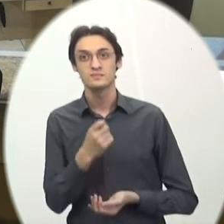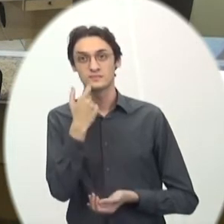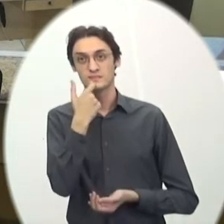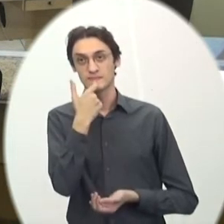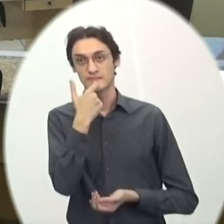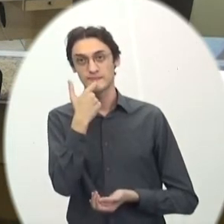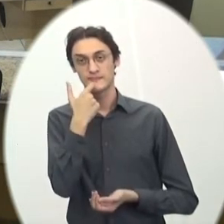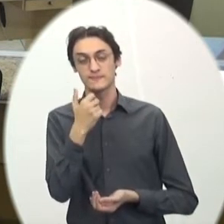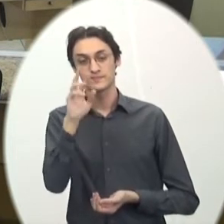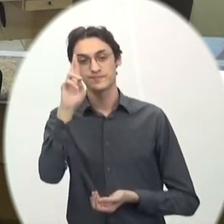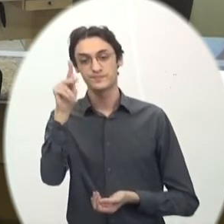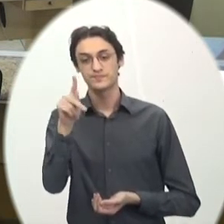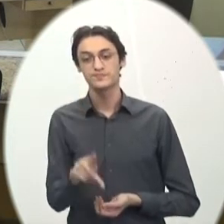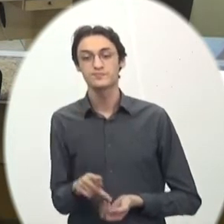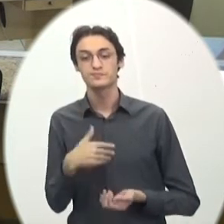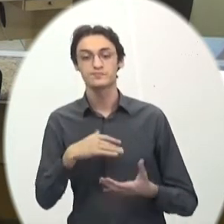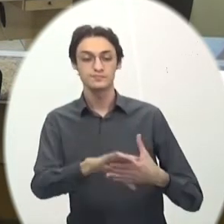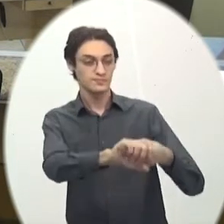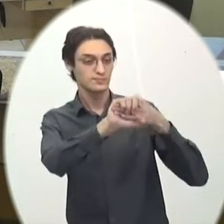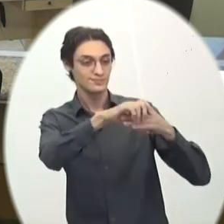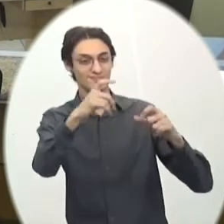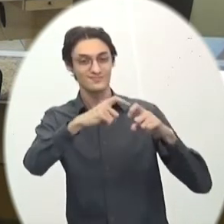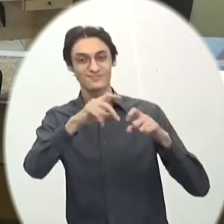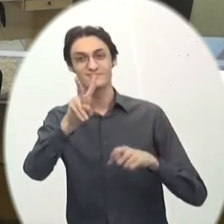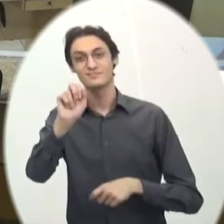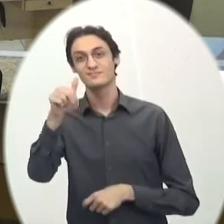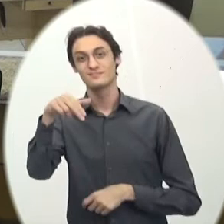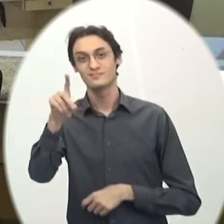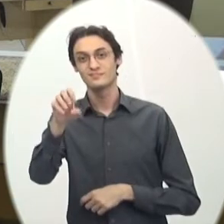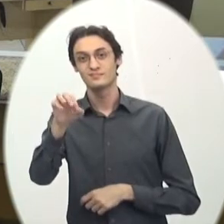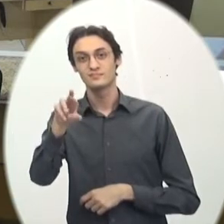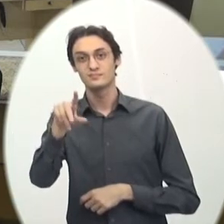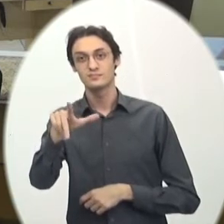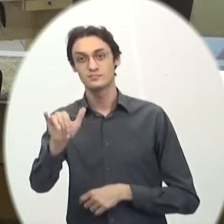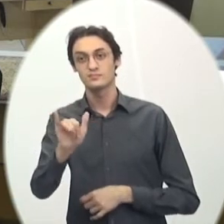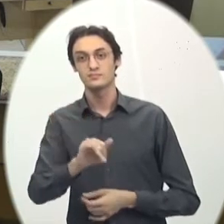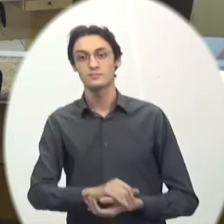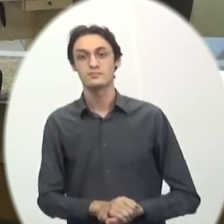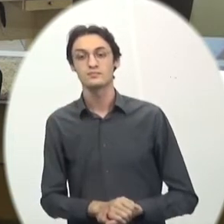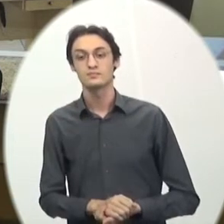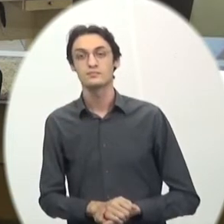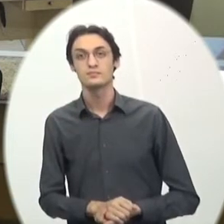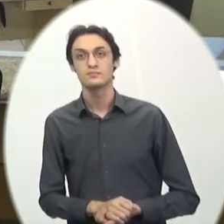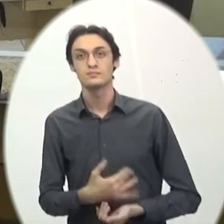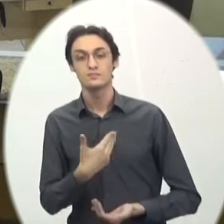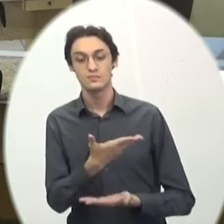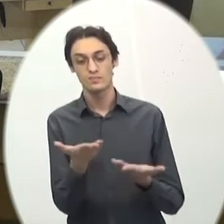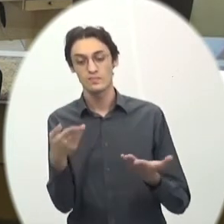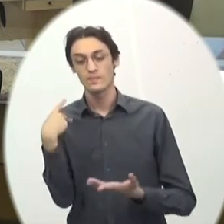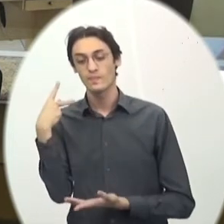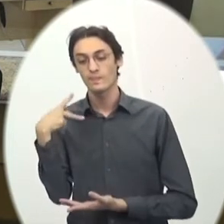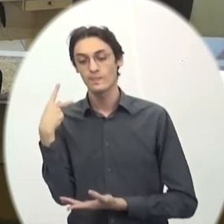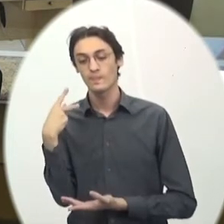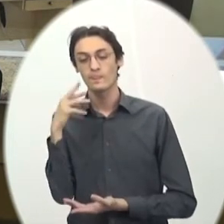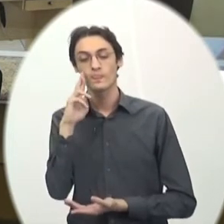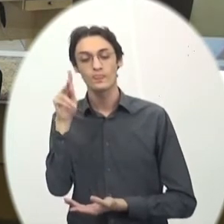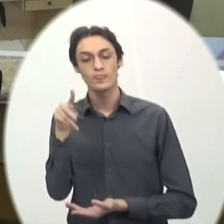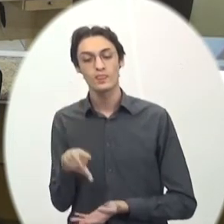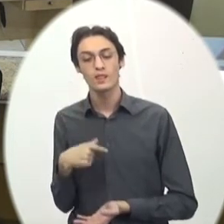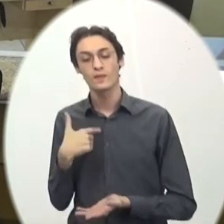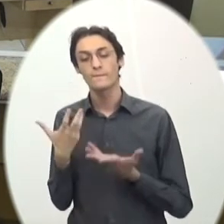Senhor presidente, cumprimentar o Vanderlei, né? Obrigado por estar aqui, os vereadores. Senhor presidente,